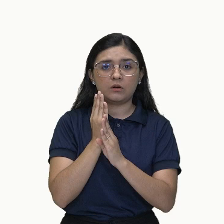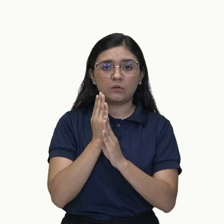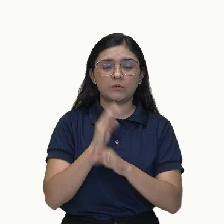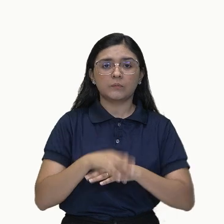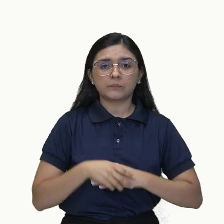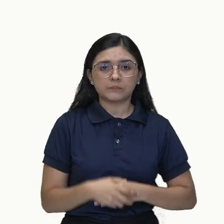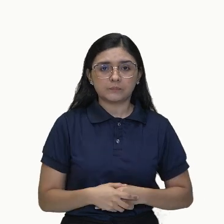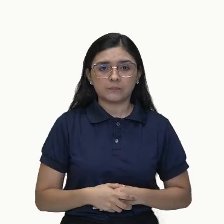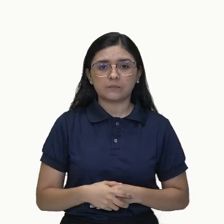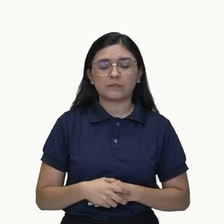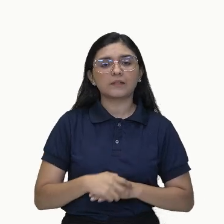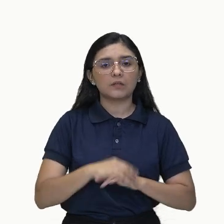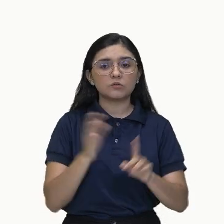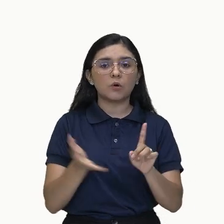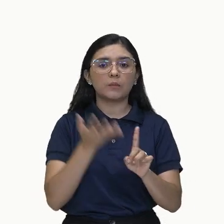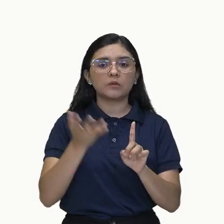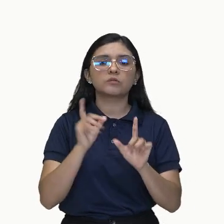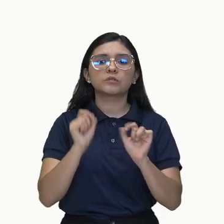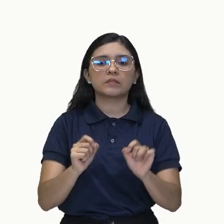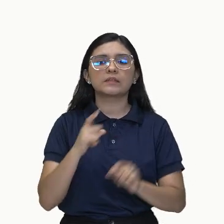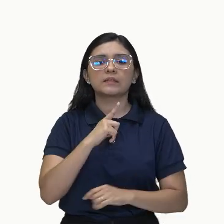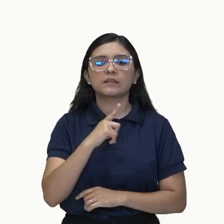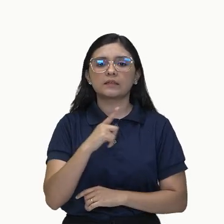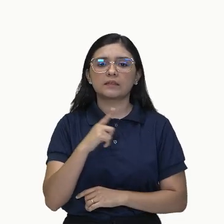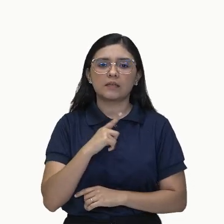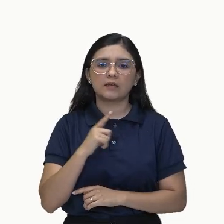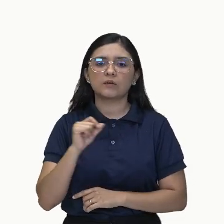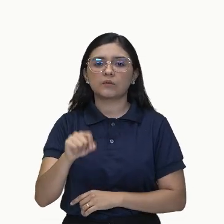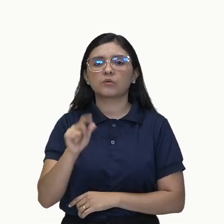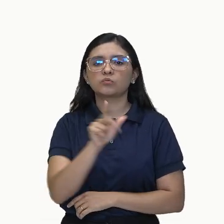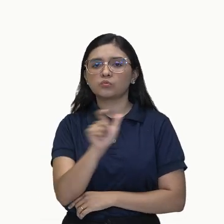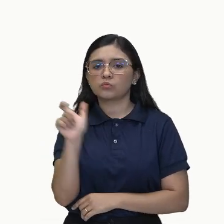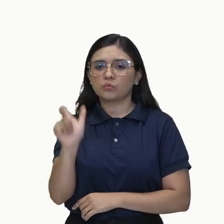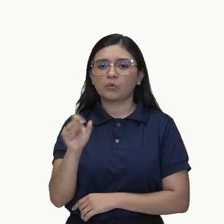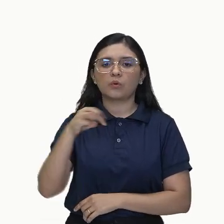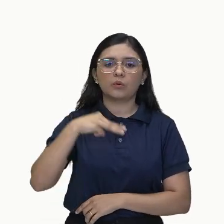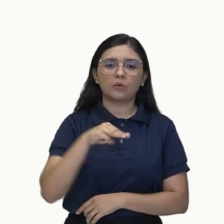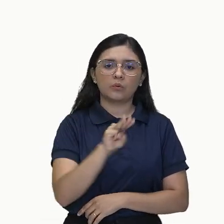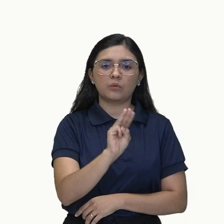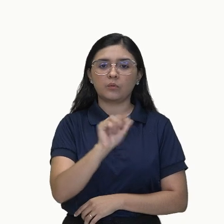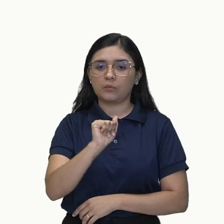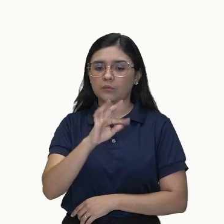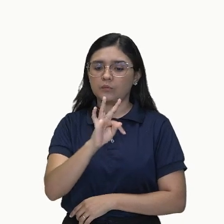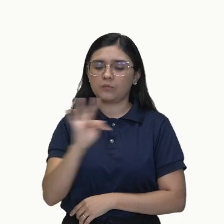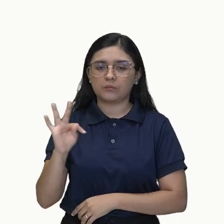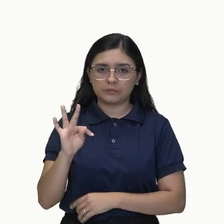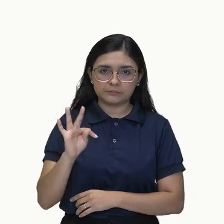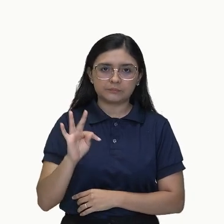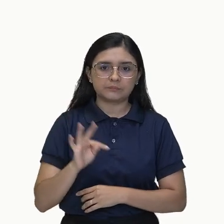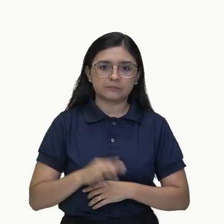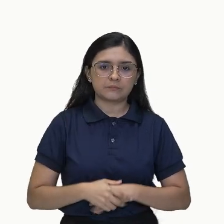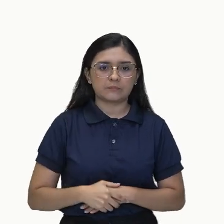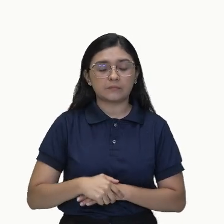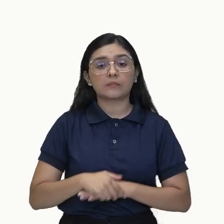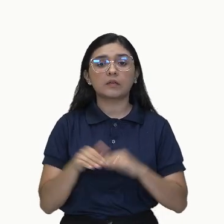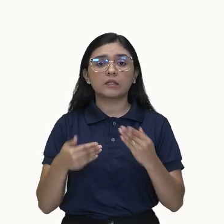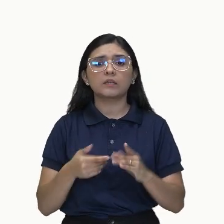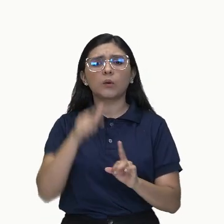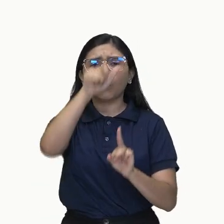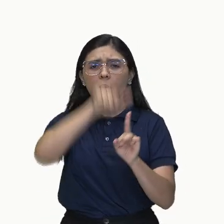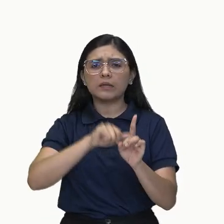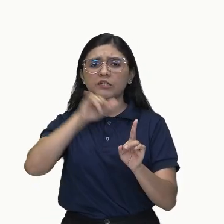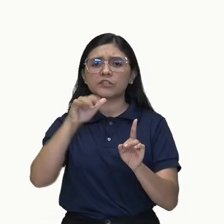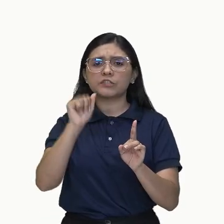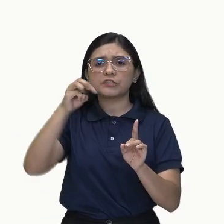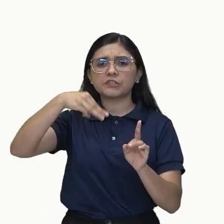descoberta, em sua homenagem, tem a sua unidade aqui. E, nesse caso, a James Watt, que